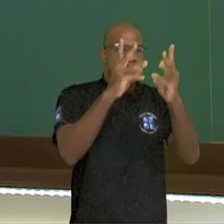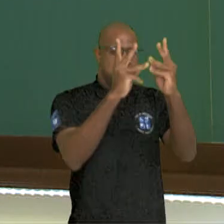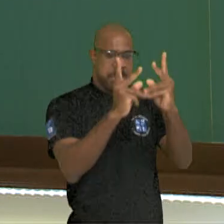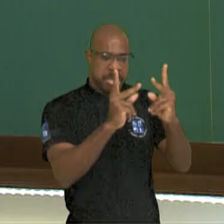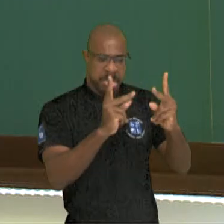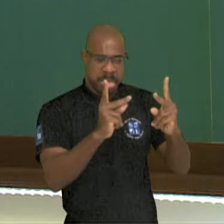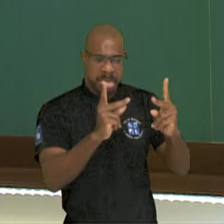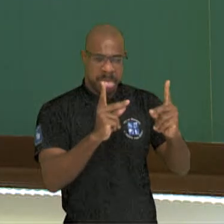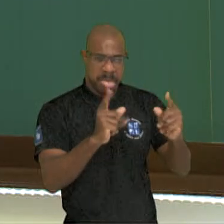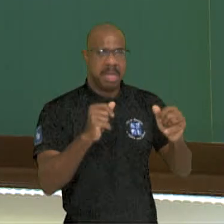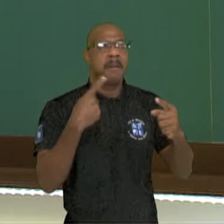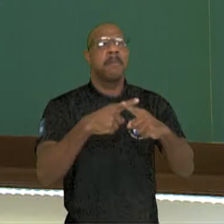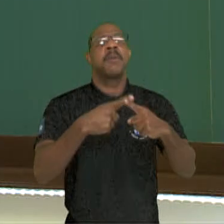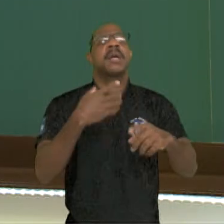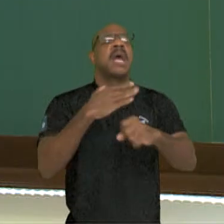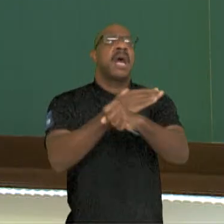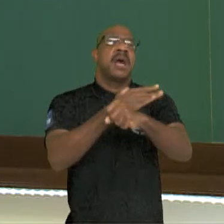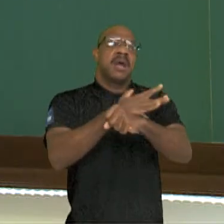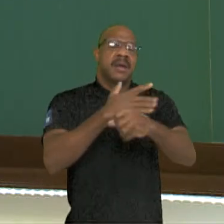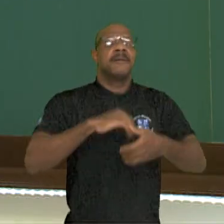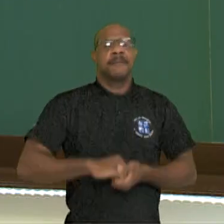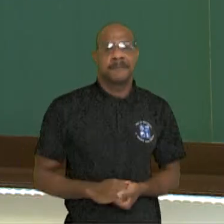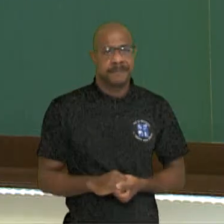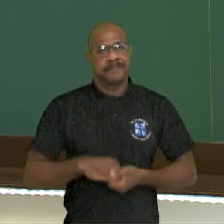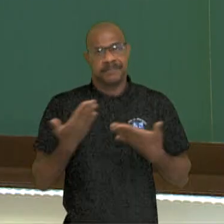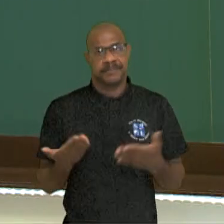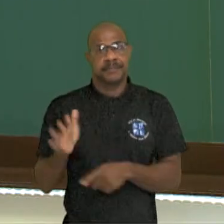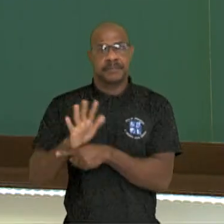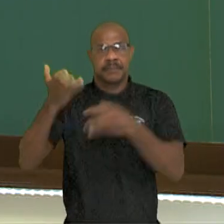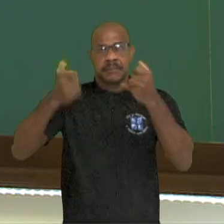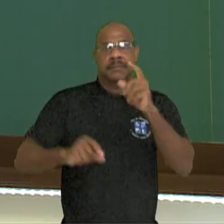comprometimento também da vida animal e da vida vegetal.